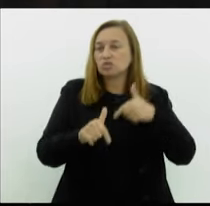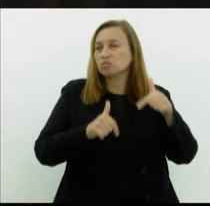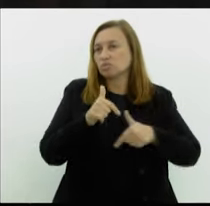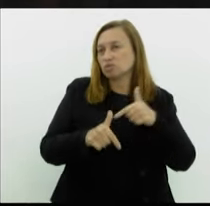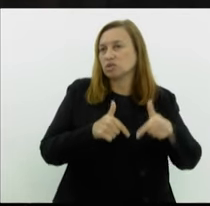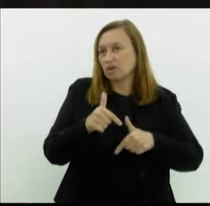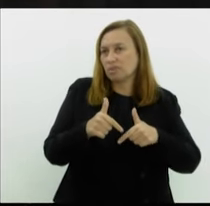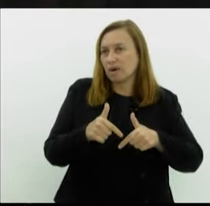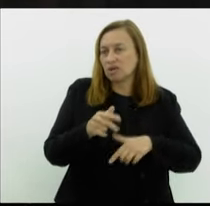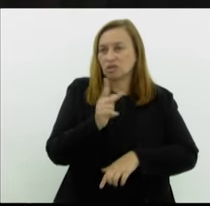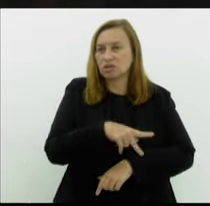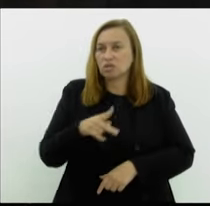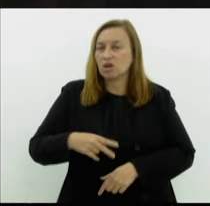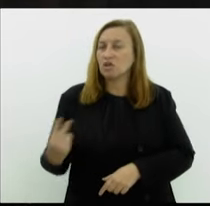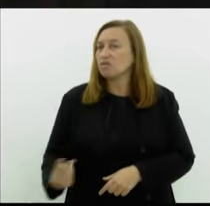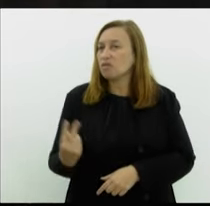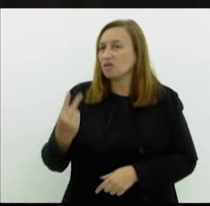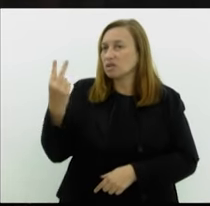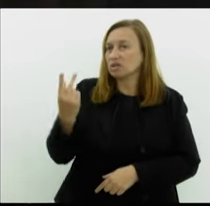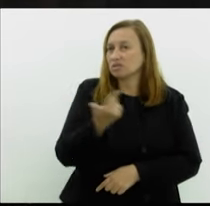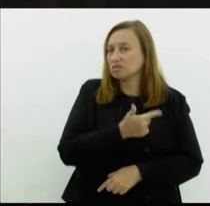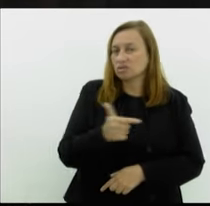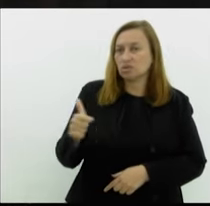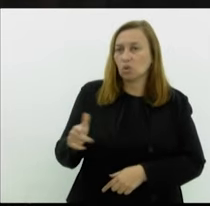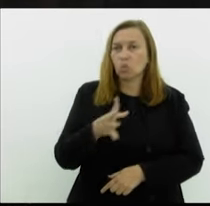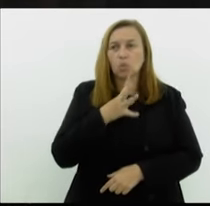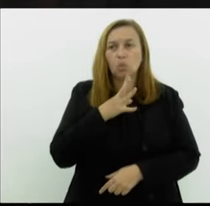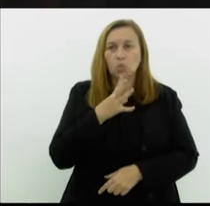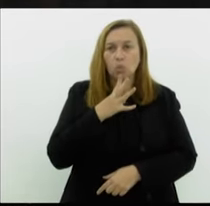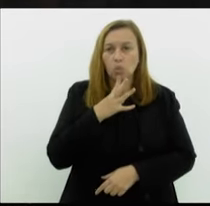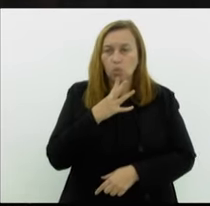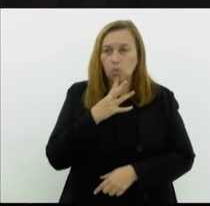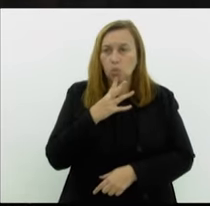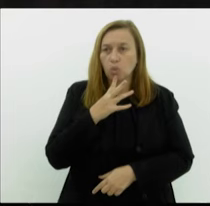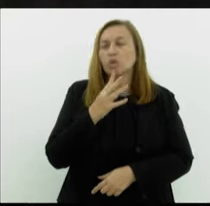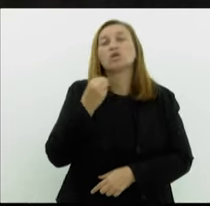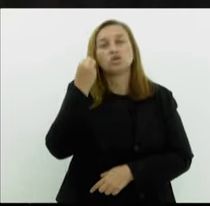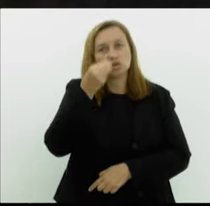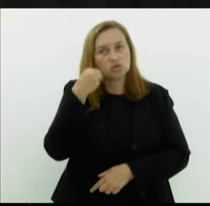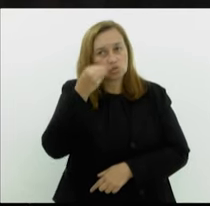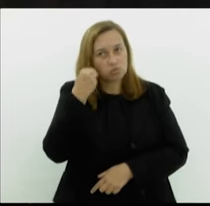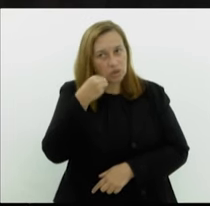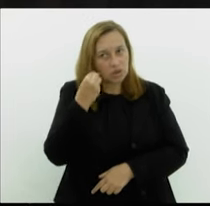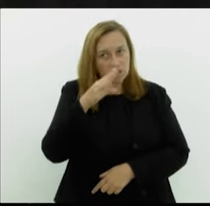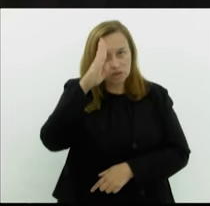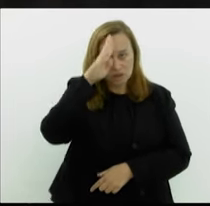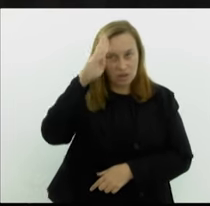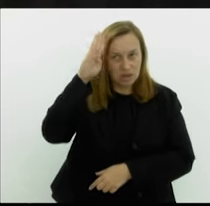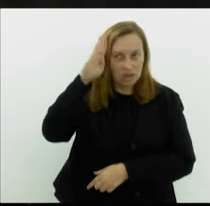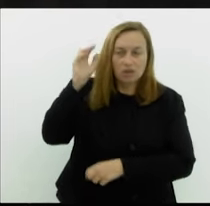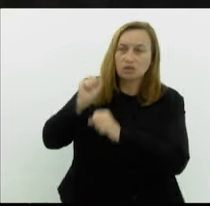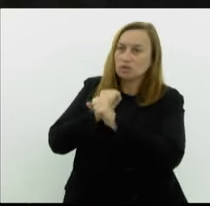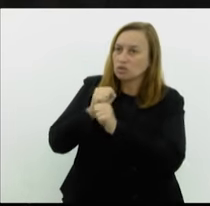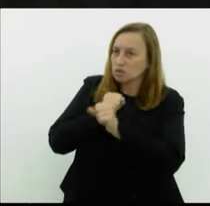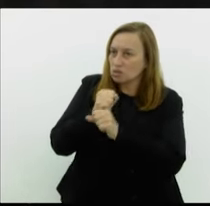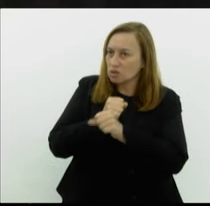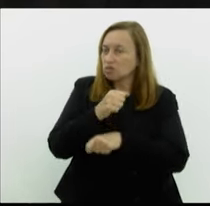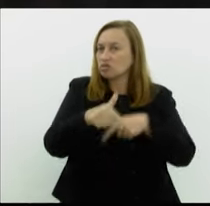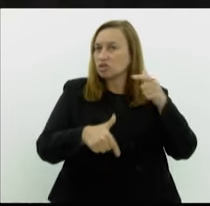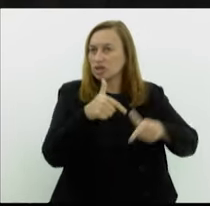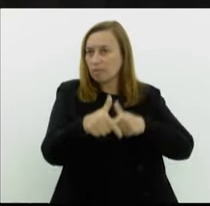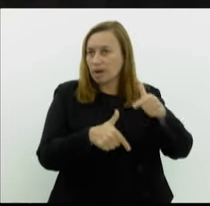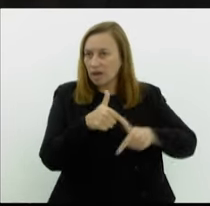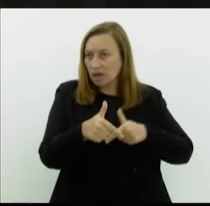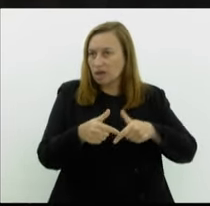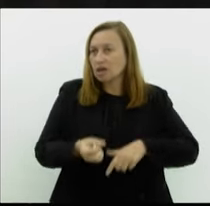há valorização em termos do reconhecimento da titulação, da experiência acadêmica e dos anos cumpridos